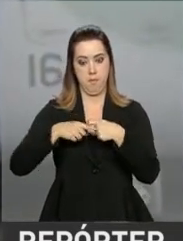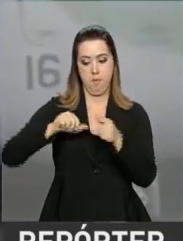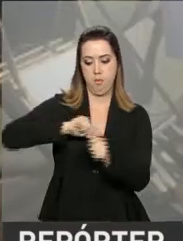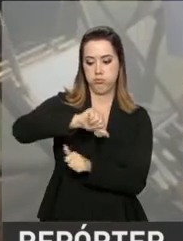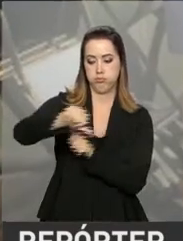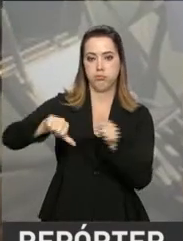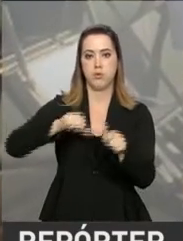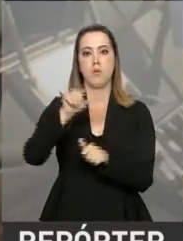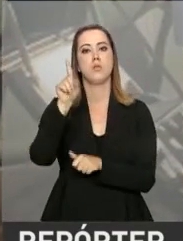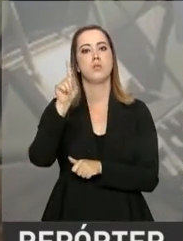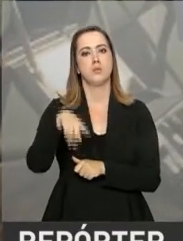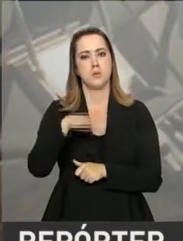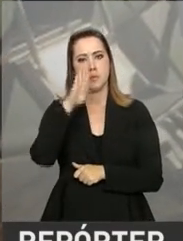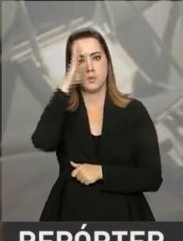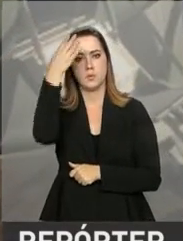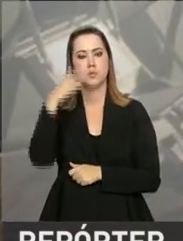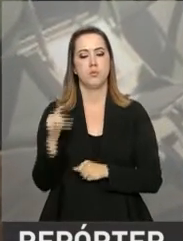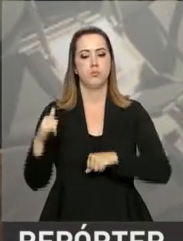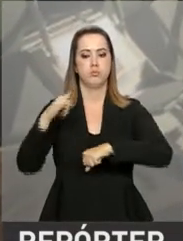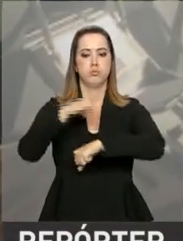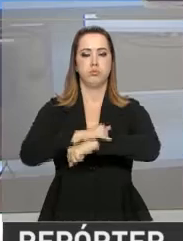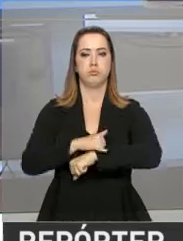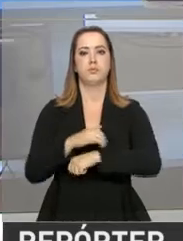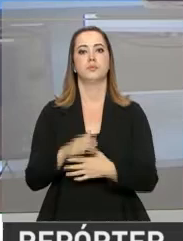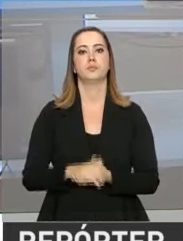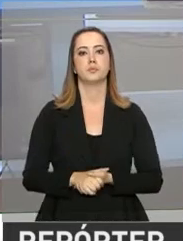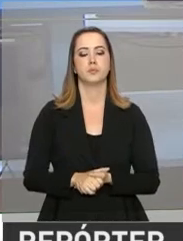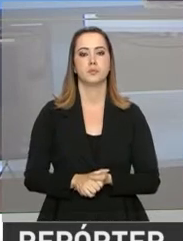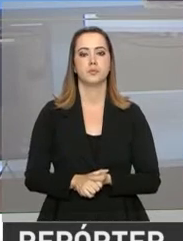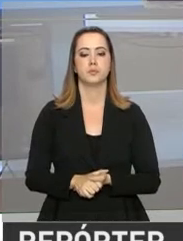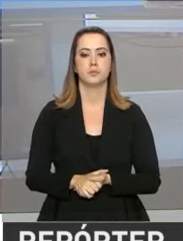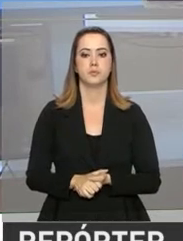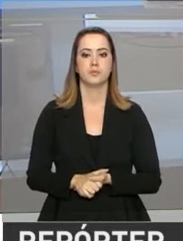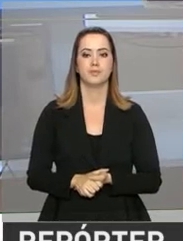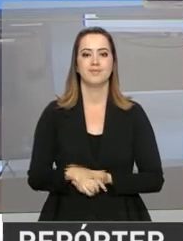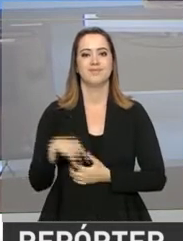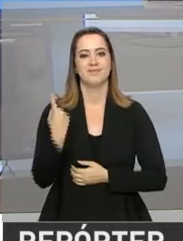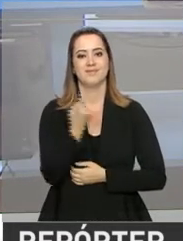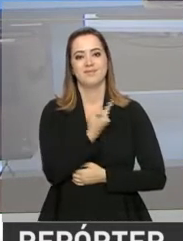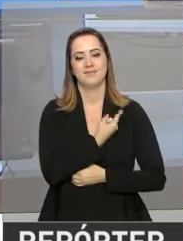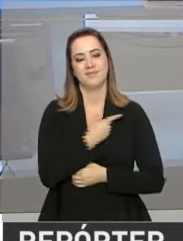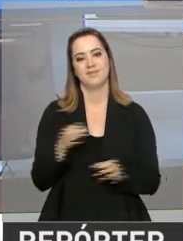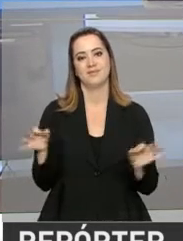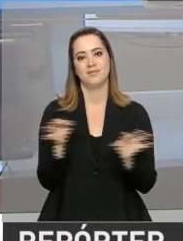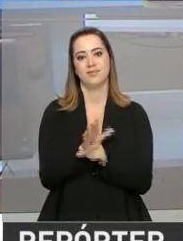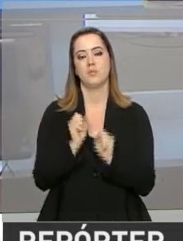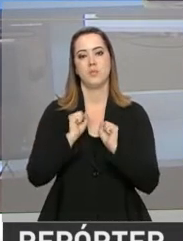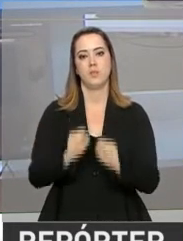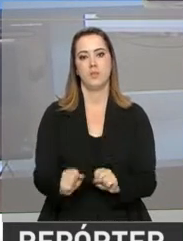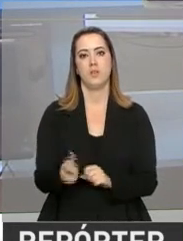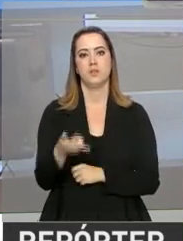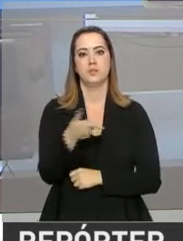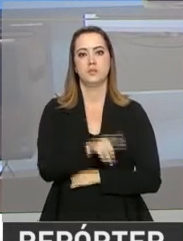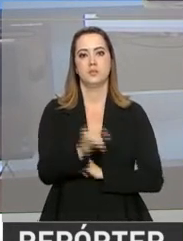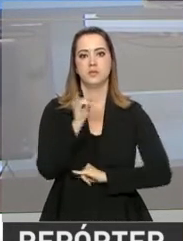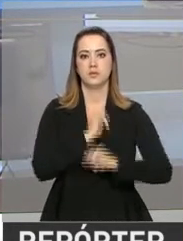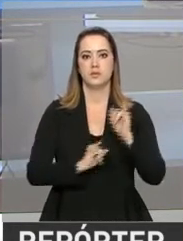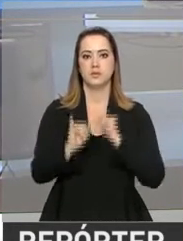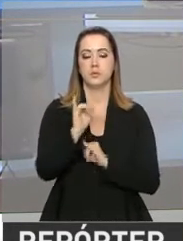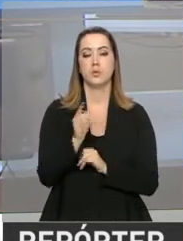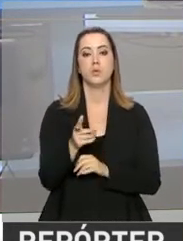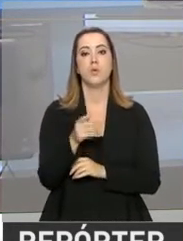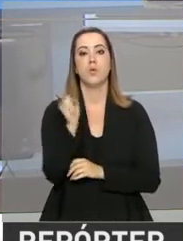com prioridade de vôo e decolagem e nós ficamos por aqui podemos voltar a qualquer momento com outras